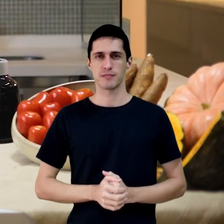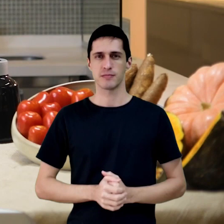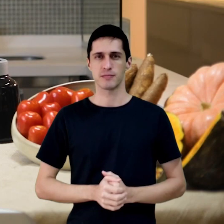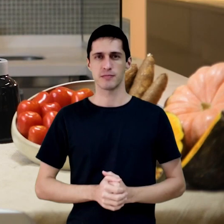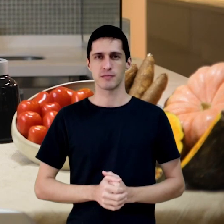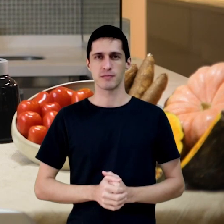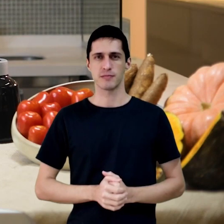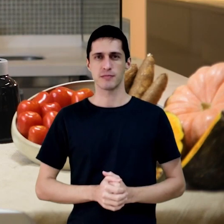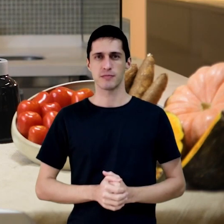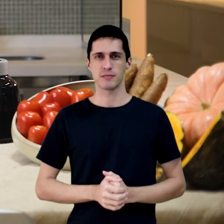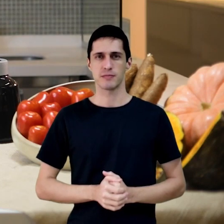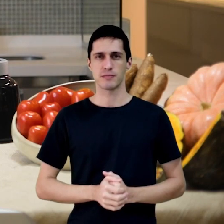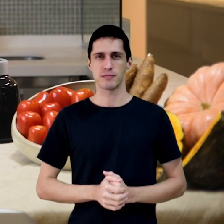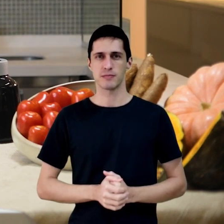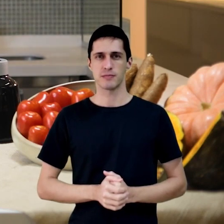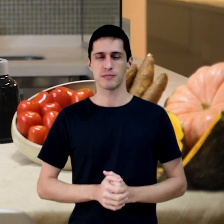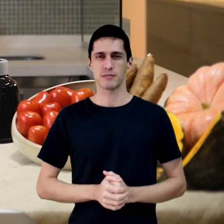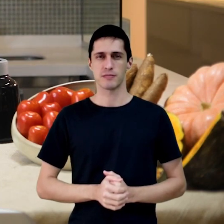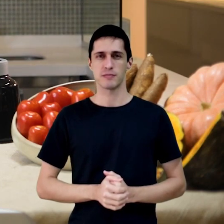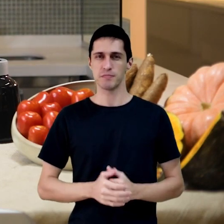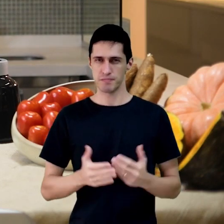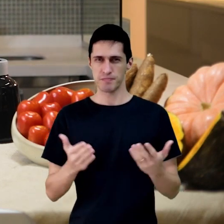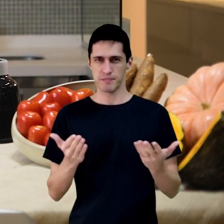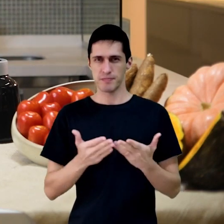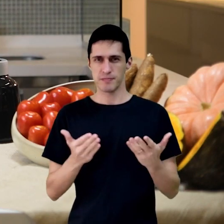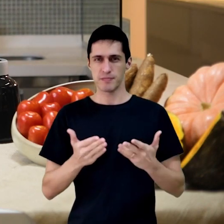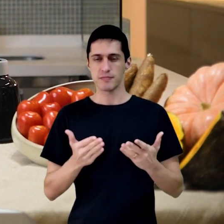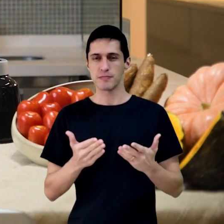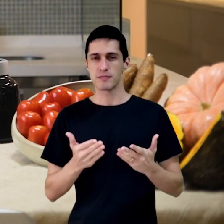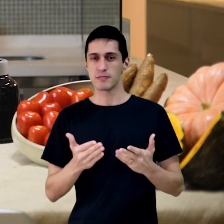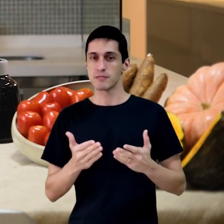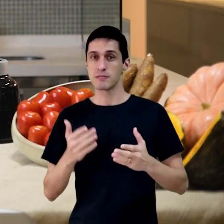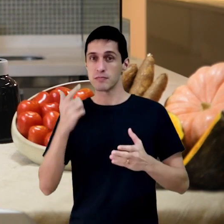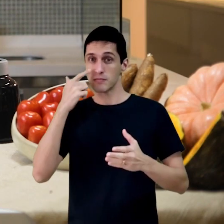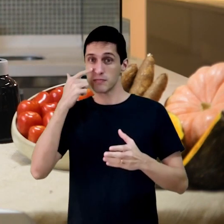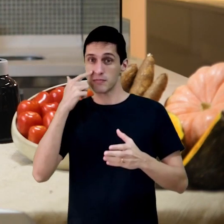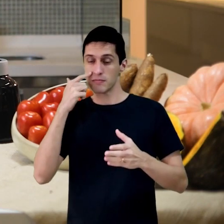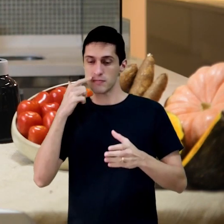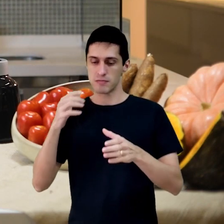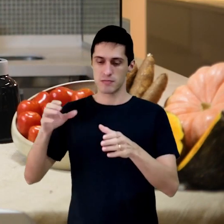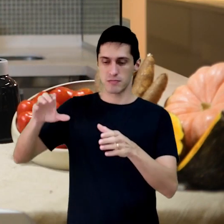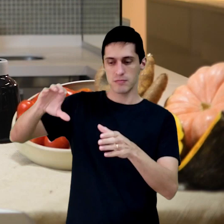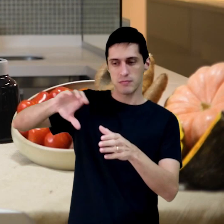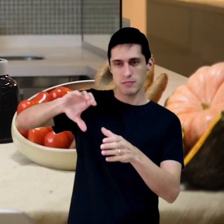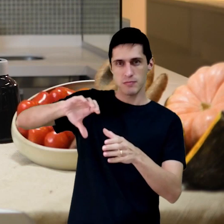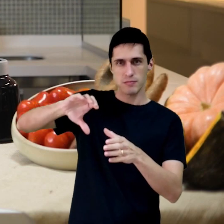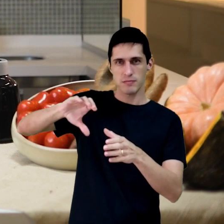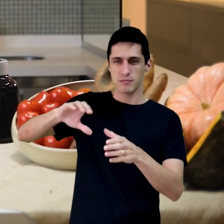Aqui a gente vai levar aqui agora para o liquidificador.